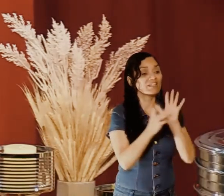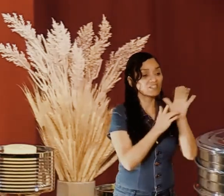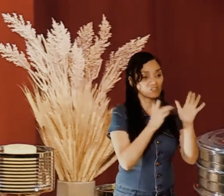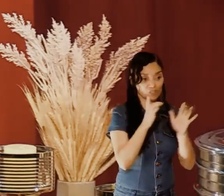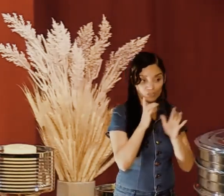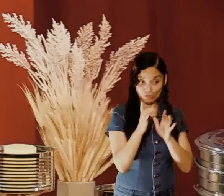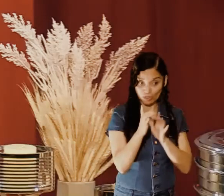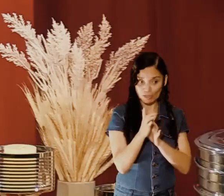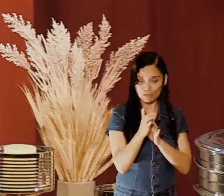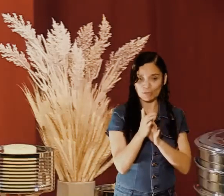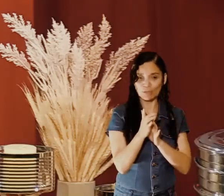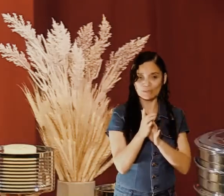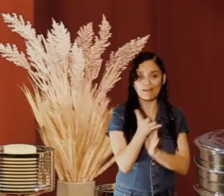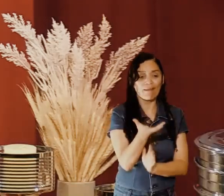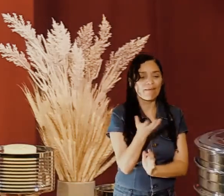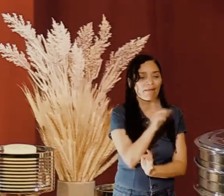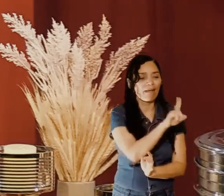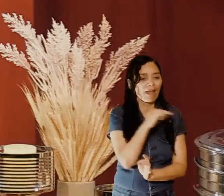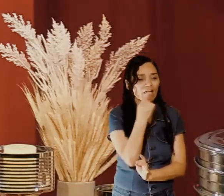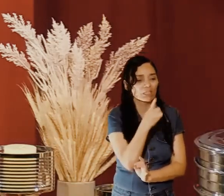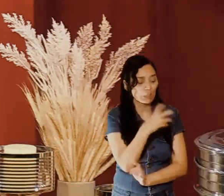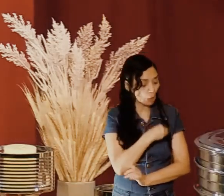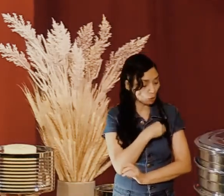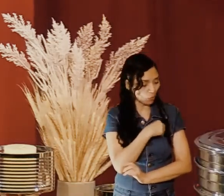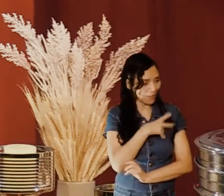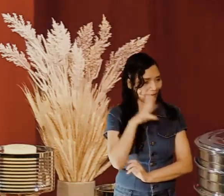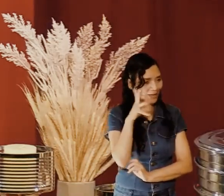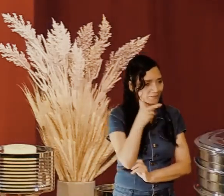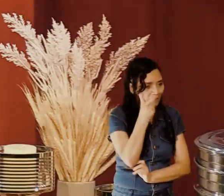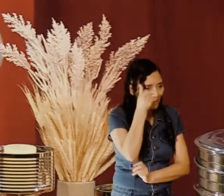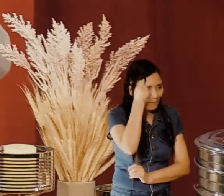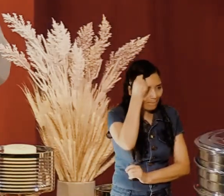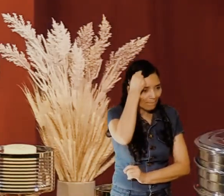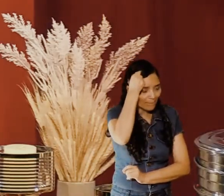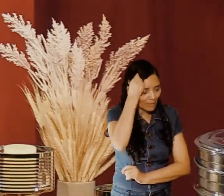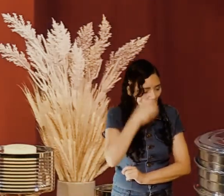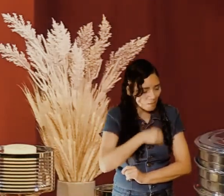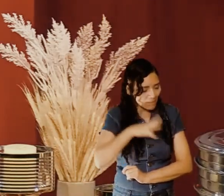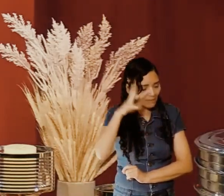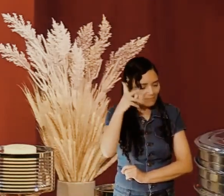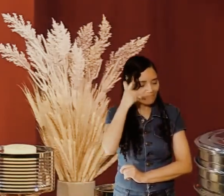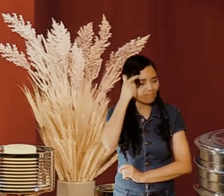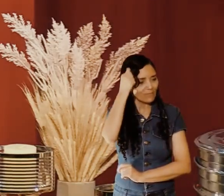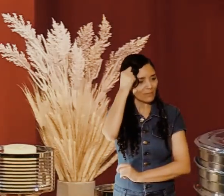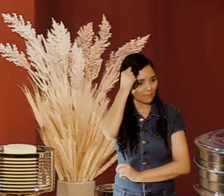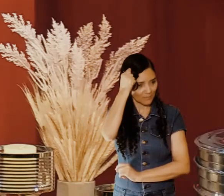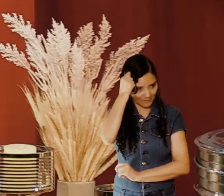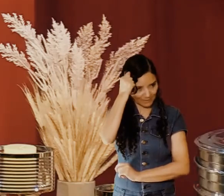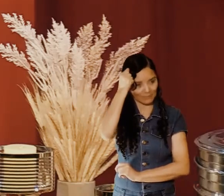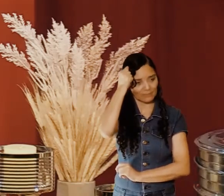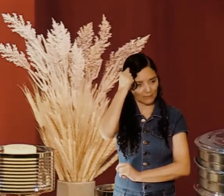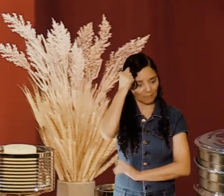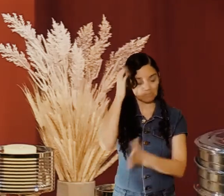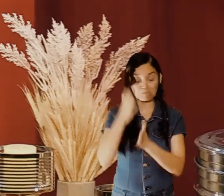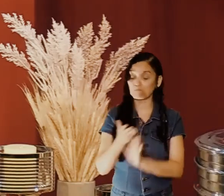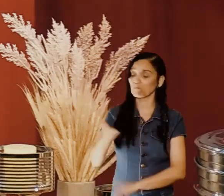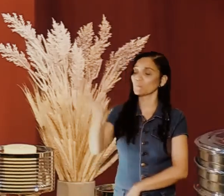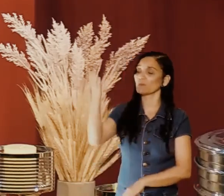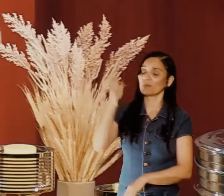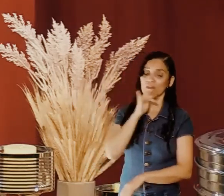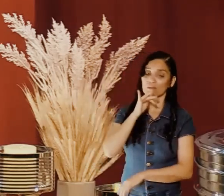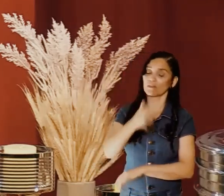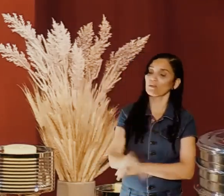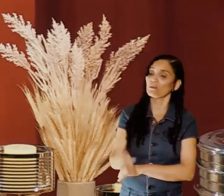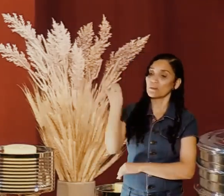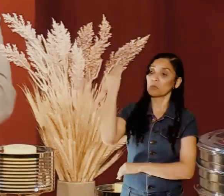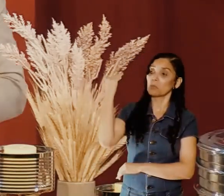Jesus, quando começou a pregar no seu ministério terreno ali, já depois do batismo de João, ele sai, vai ao deserto, é